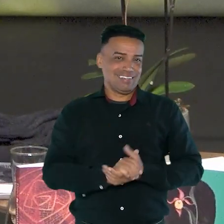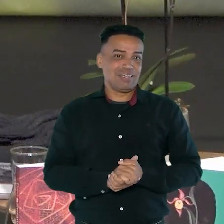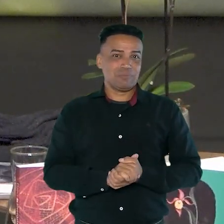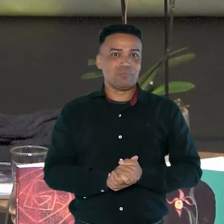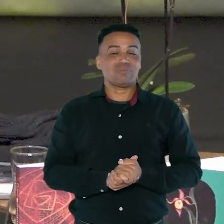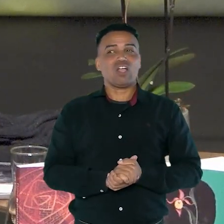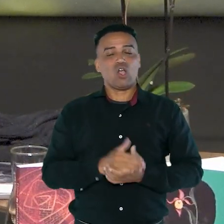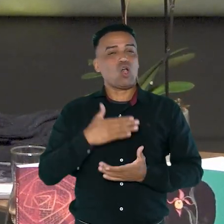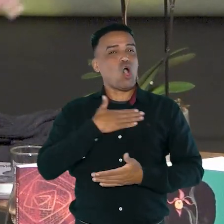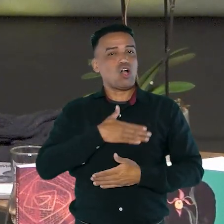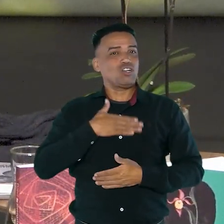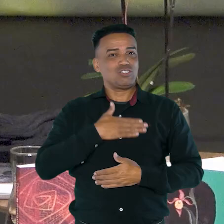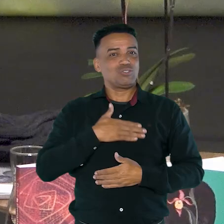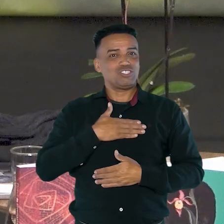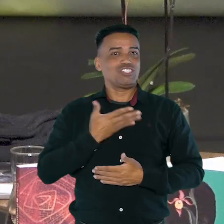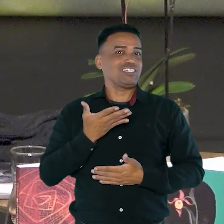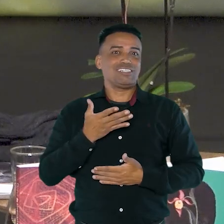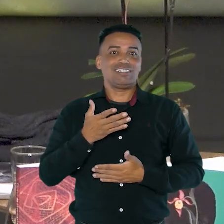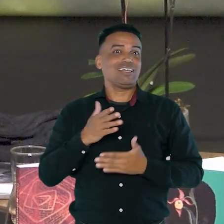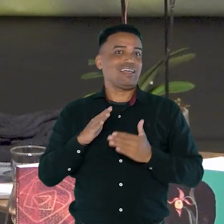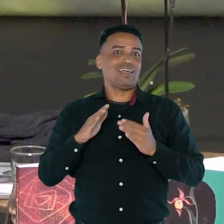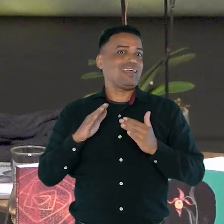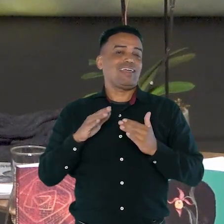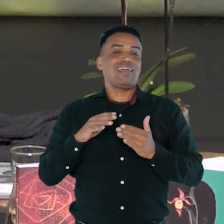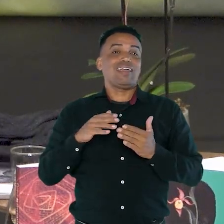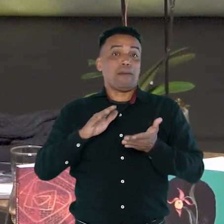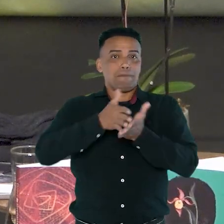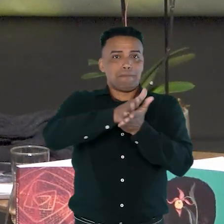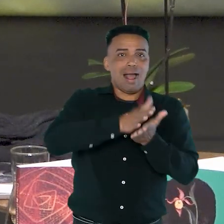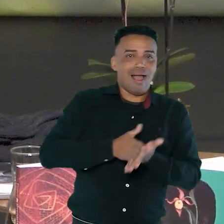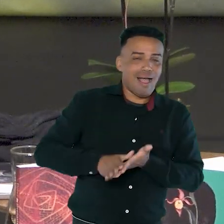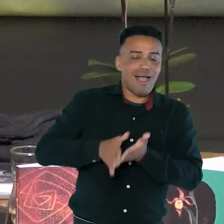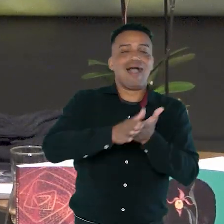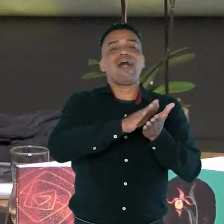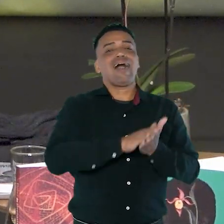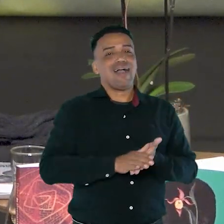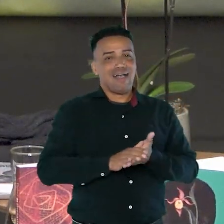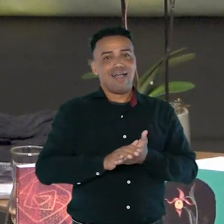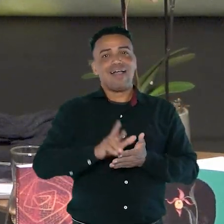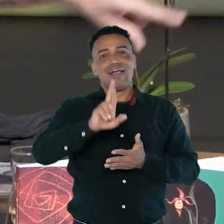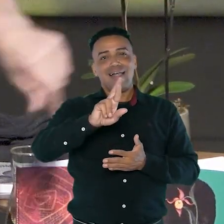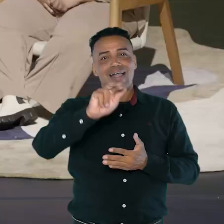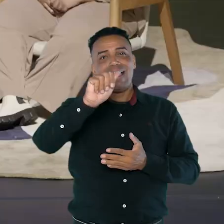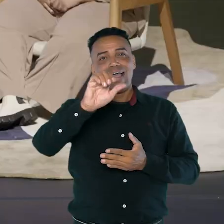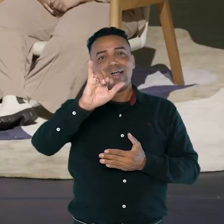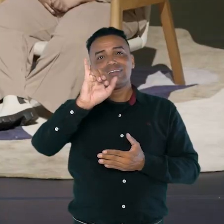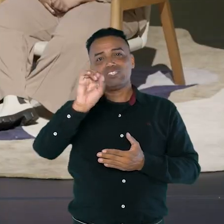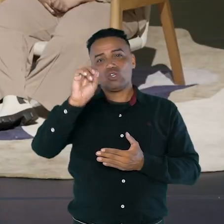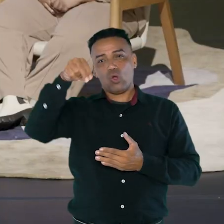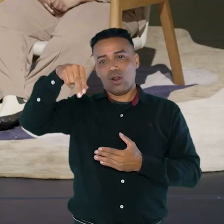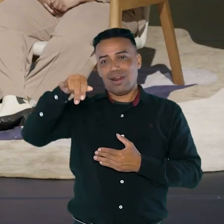Gosta de Fundo de Quintal, gosta de Racionais, gosta de Clarice Lispector.